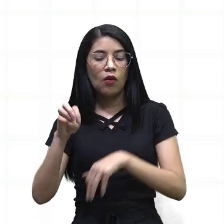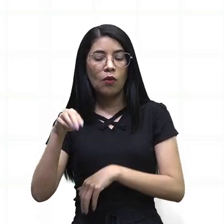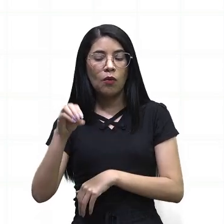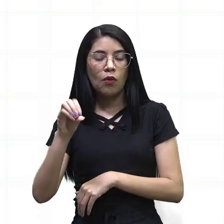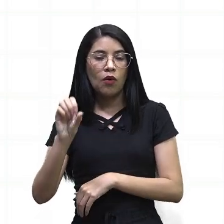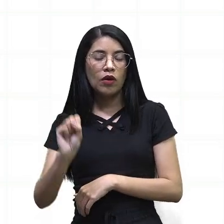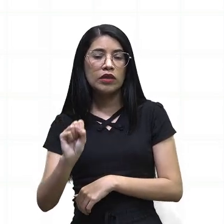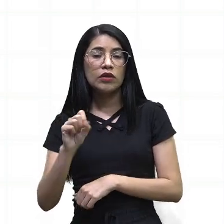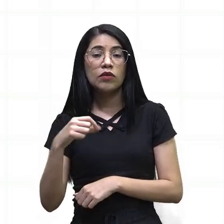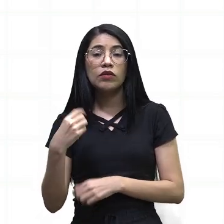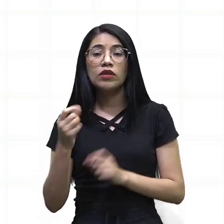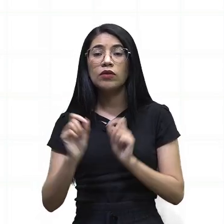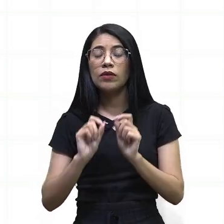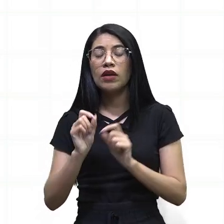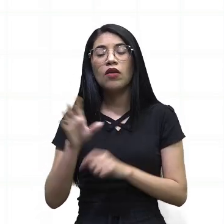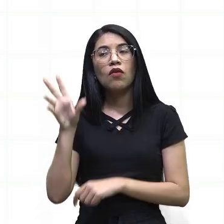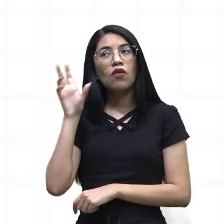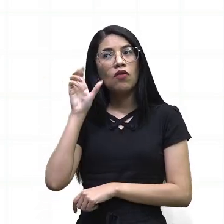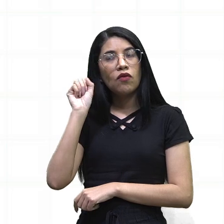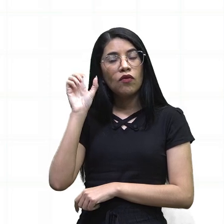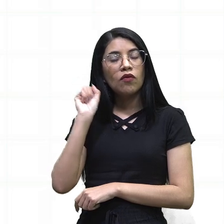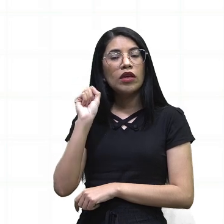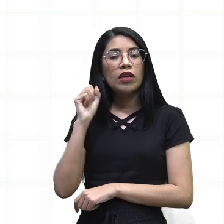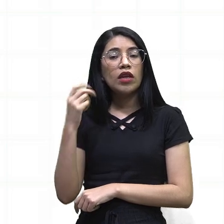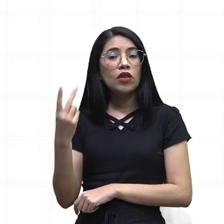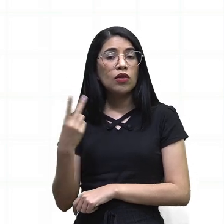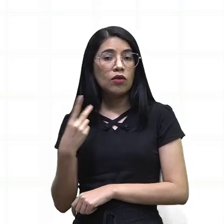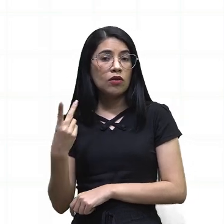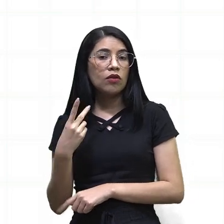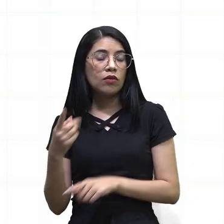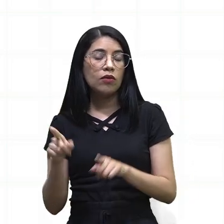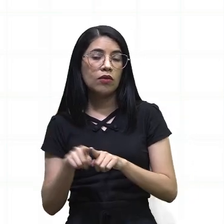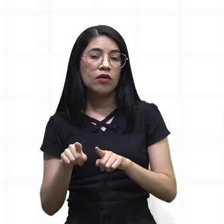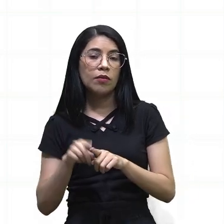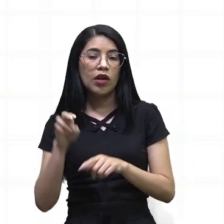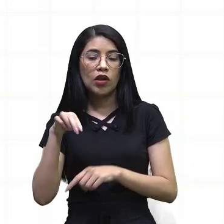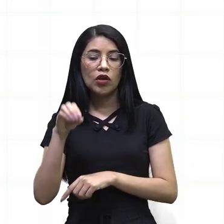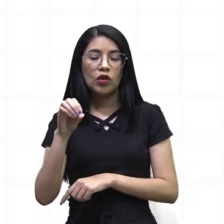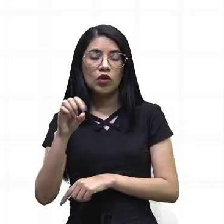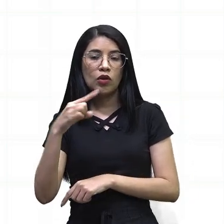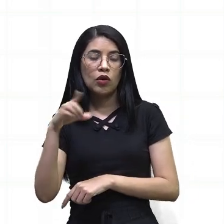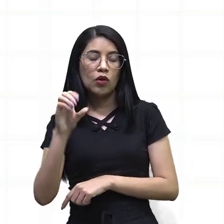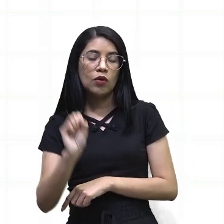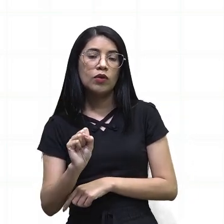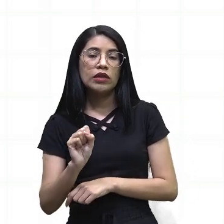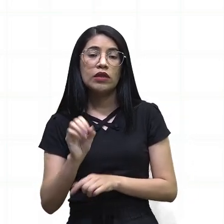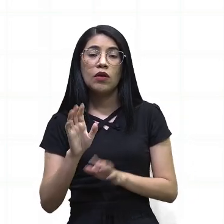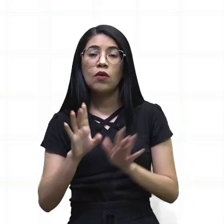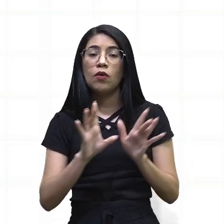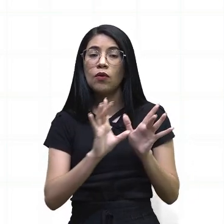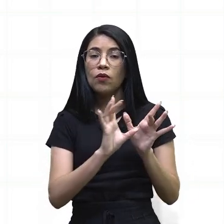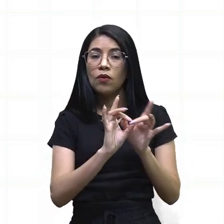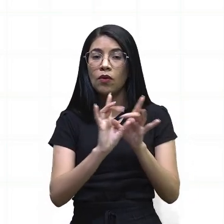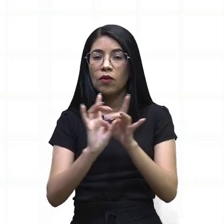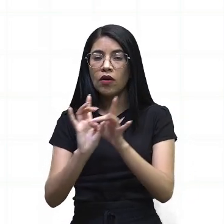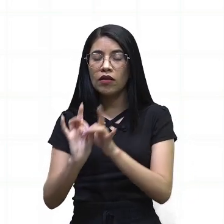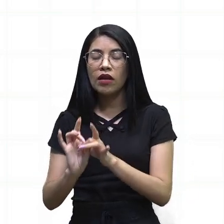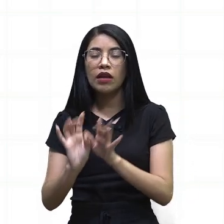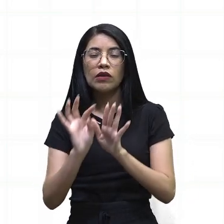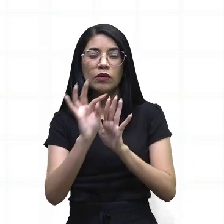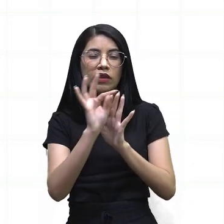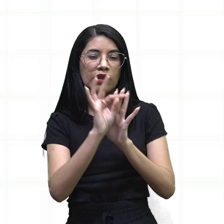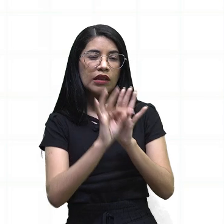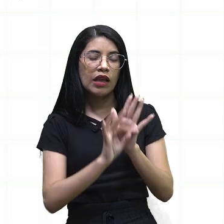canto? Nós, novamente. Então percebam que aqui, pelo contexto do texto, pelo